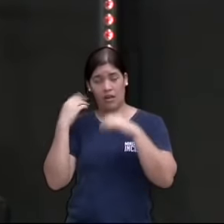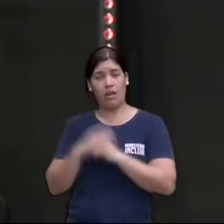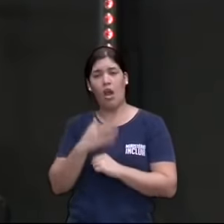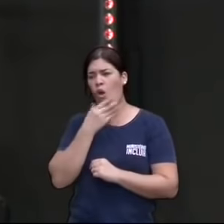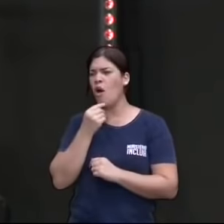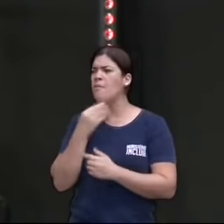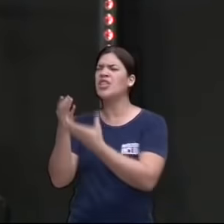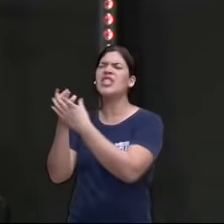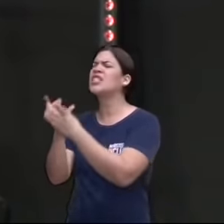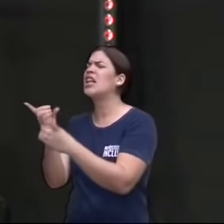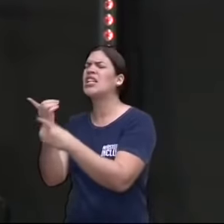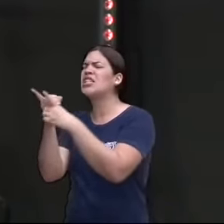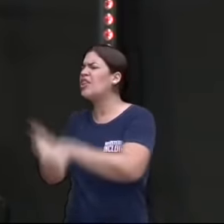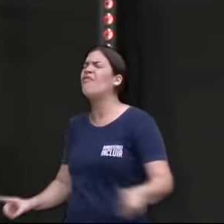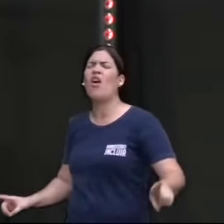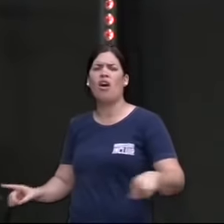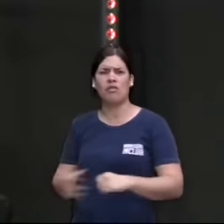Aí